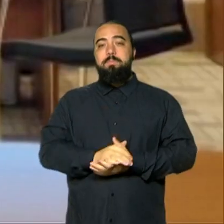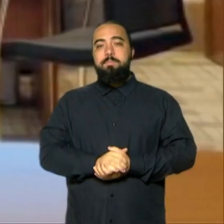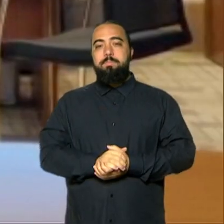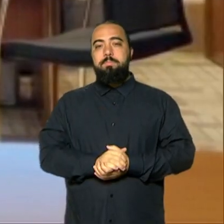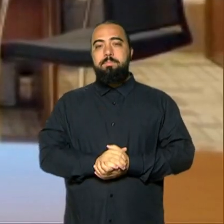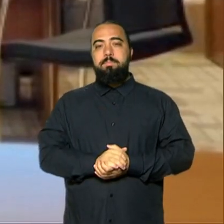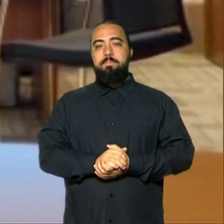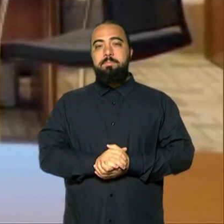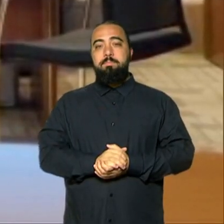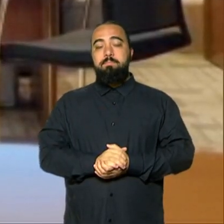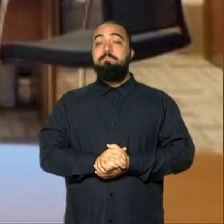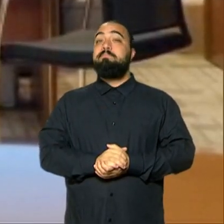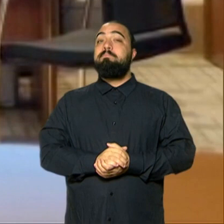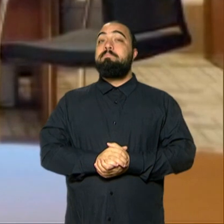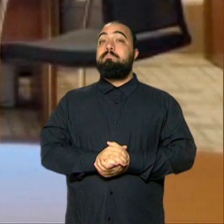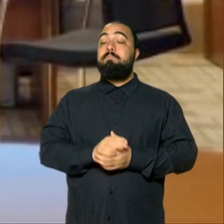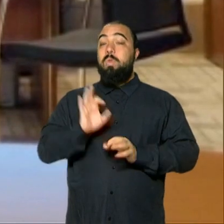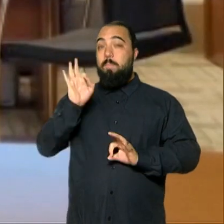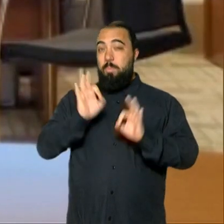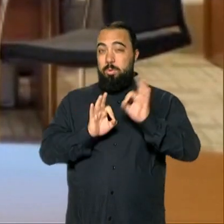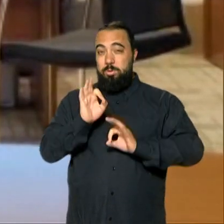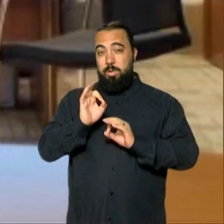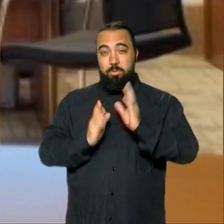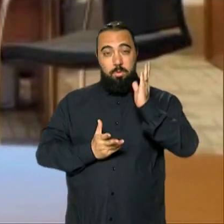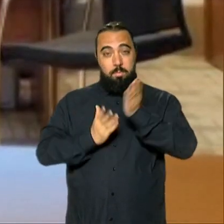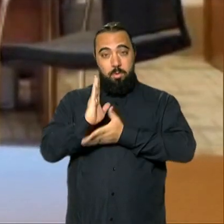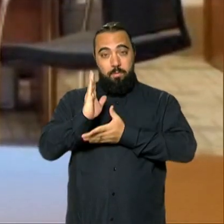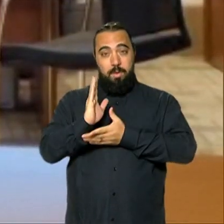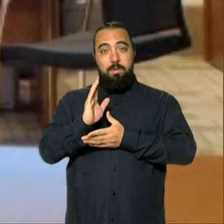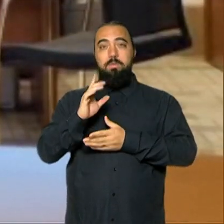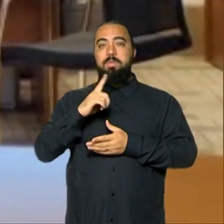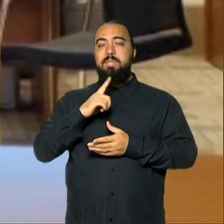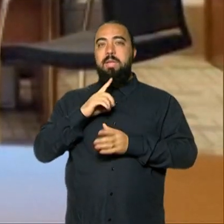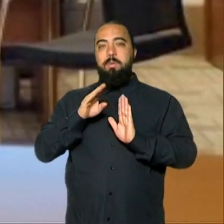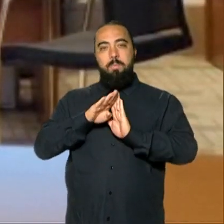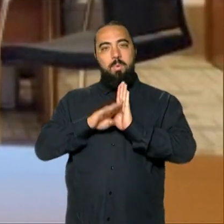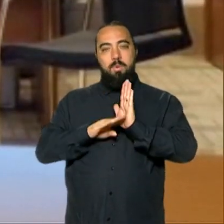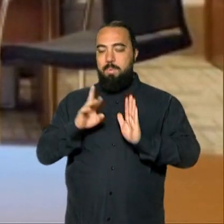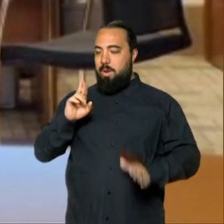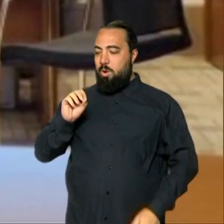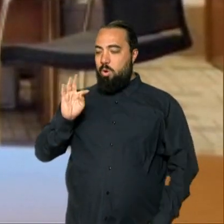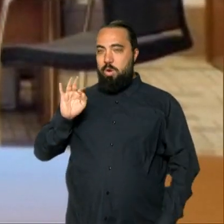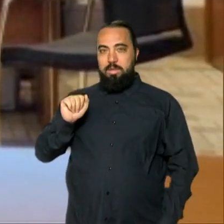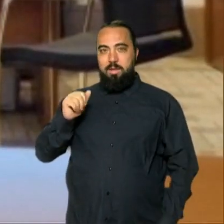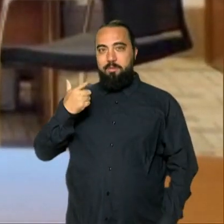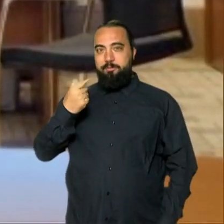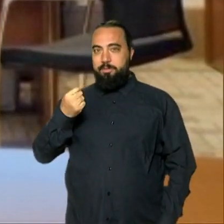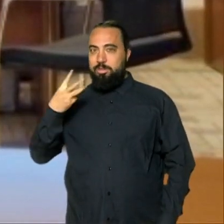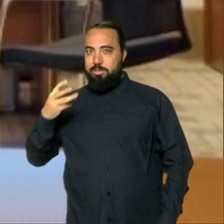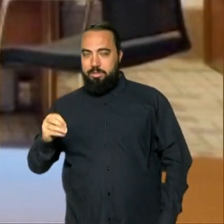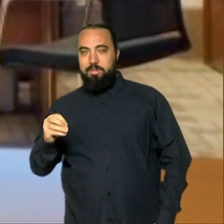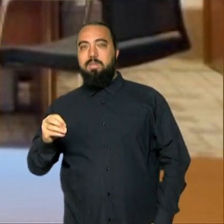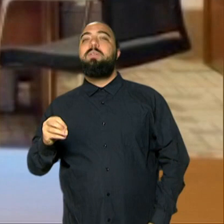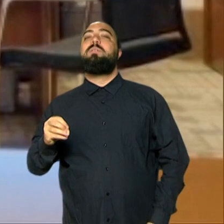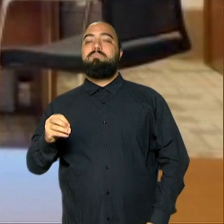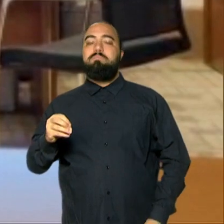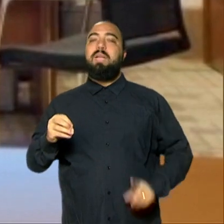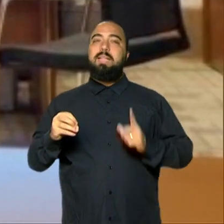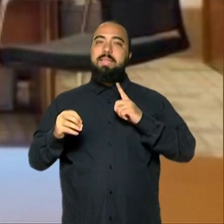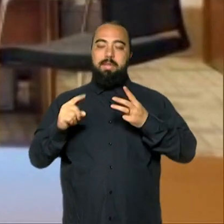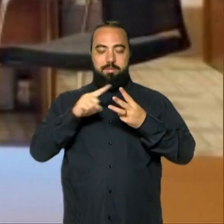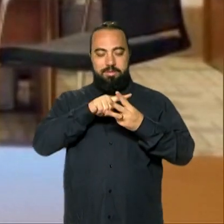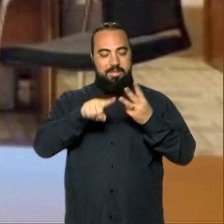No caso, o projeto aprovado com recursos do programa Rota 2030 na área de eletromobilidade, ele contempla 3